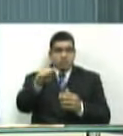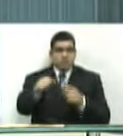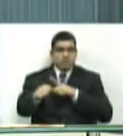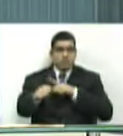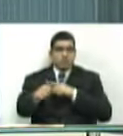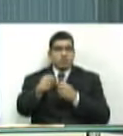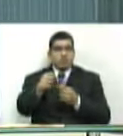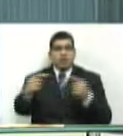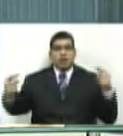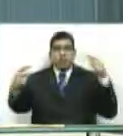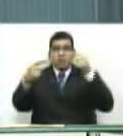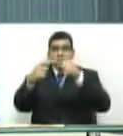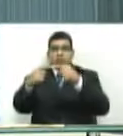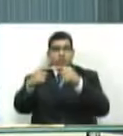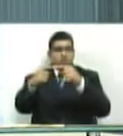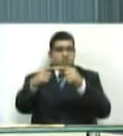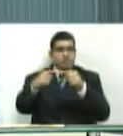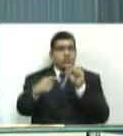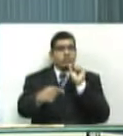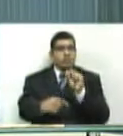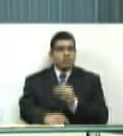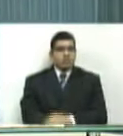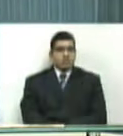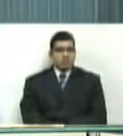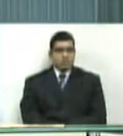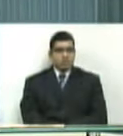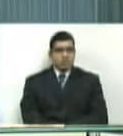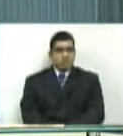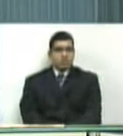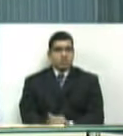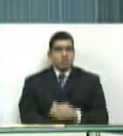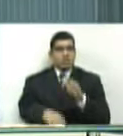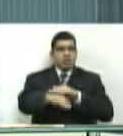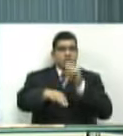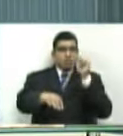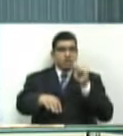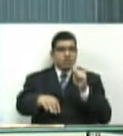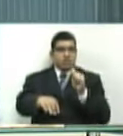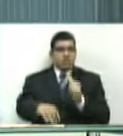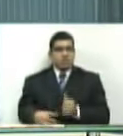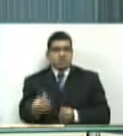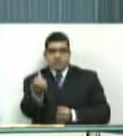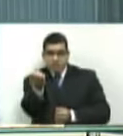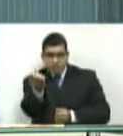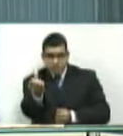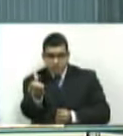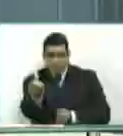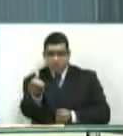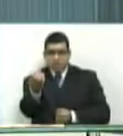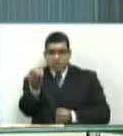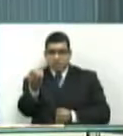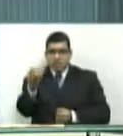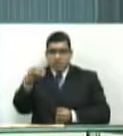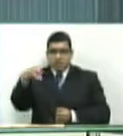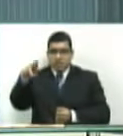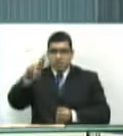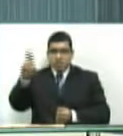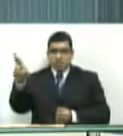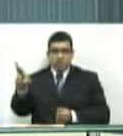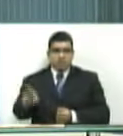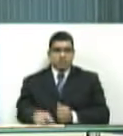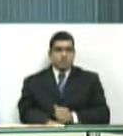a ponta do iceberg. Existem mais 60 milhões prestes a